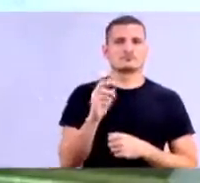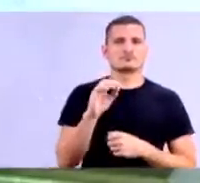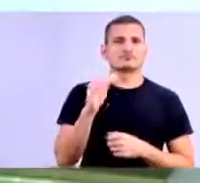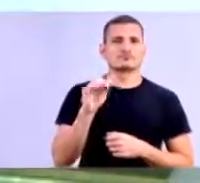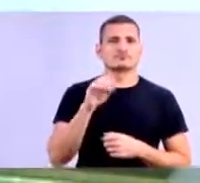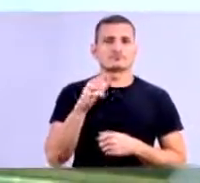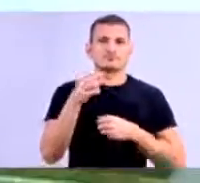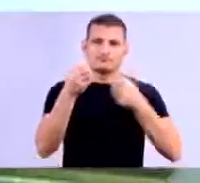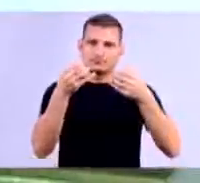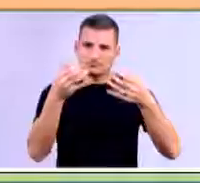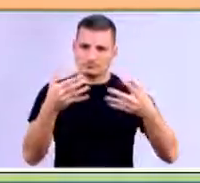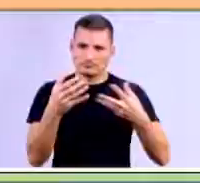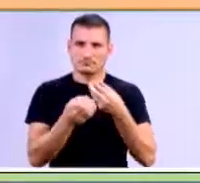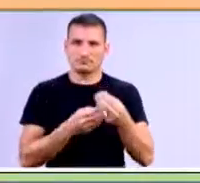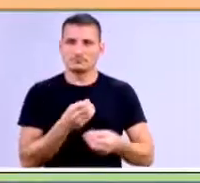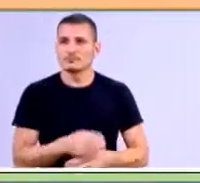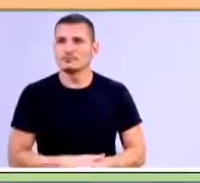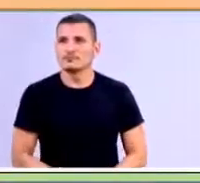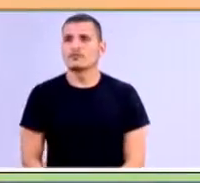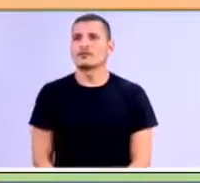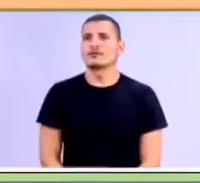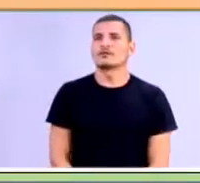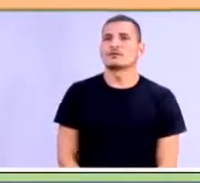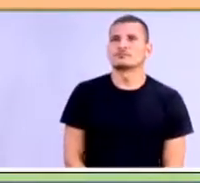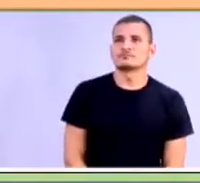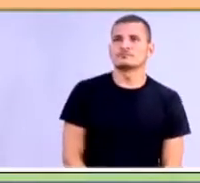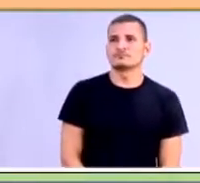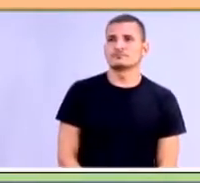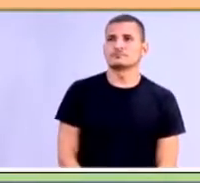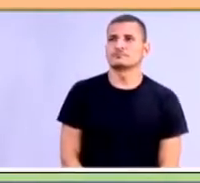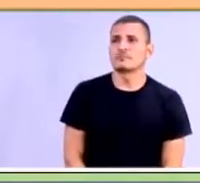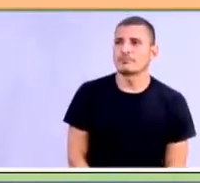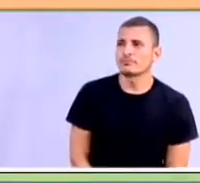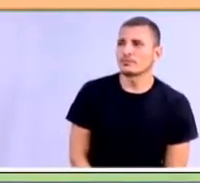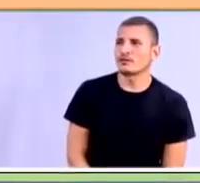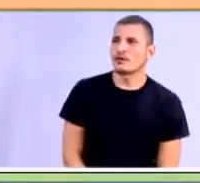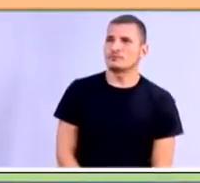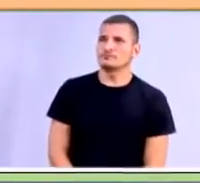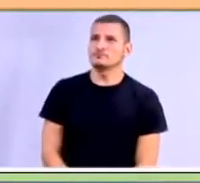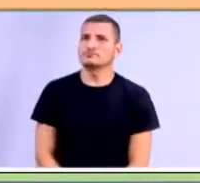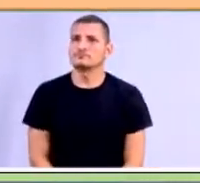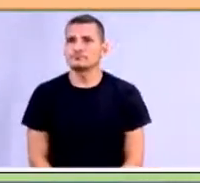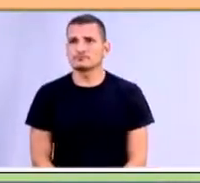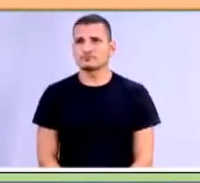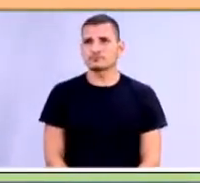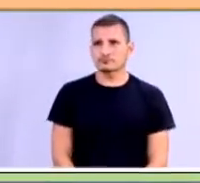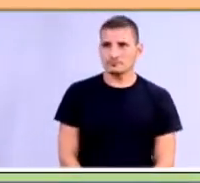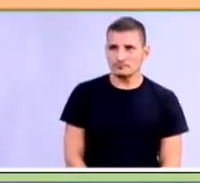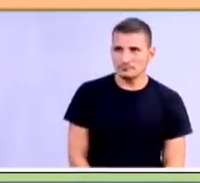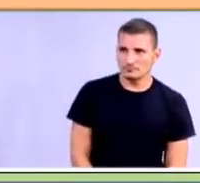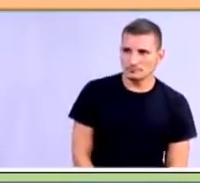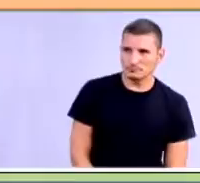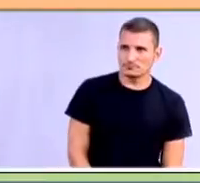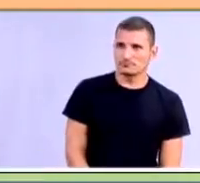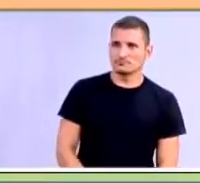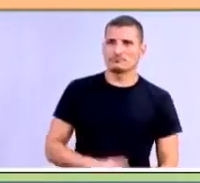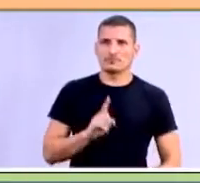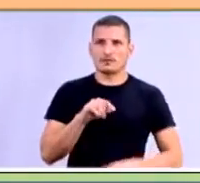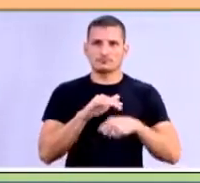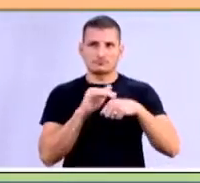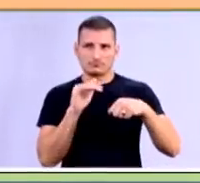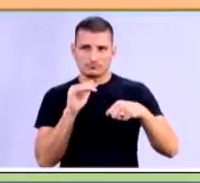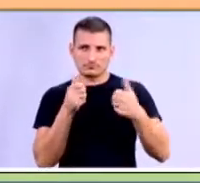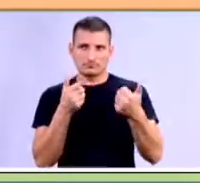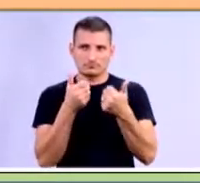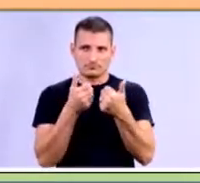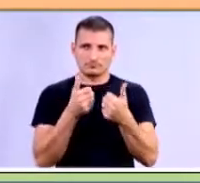sido escrita? Vamos ver o exemplo que está de acordo. Olha só. É uma convocação já aproximada, né?